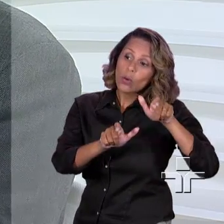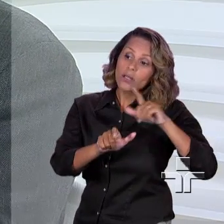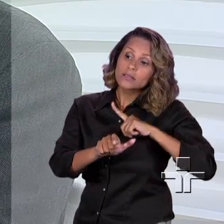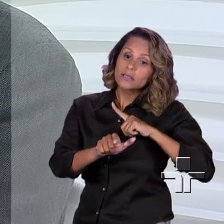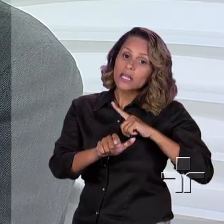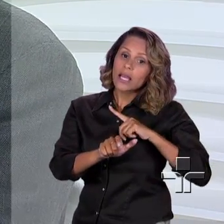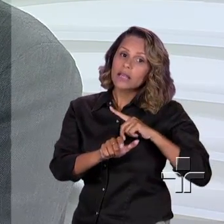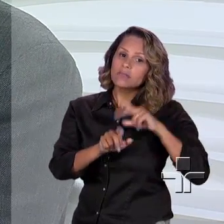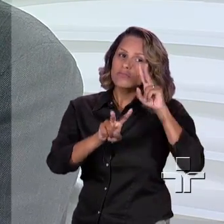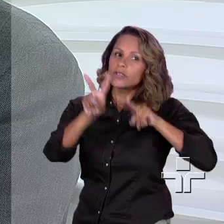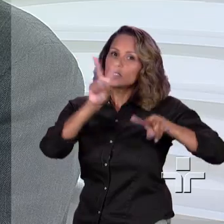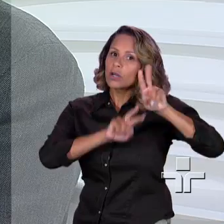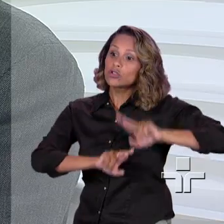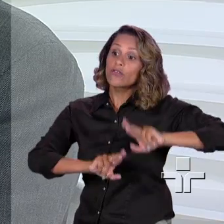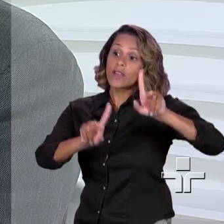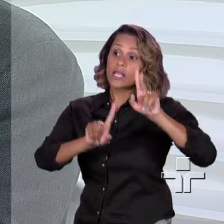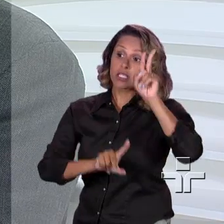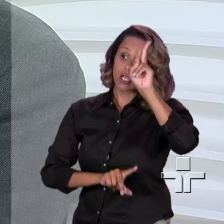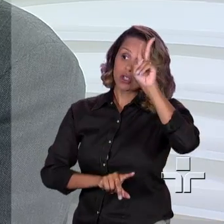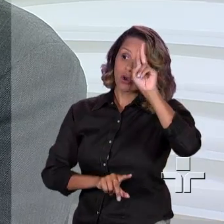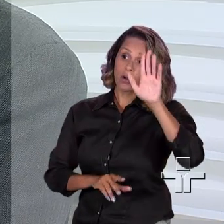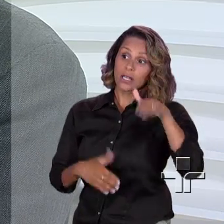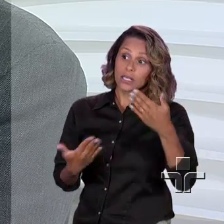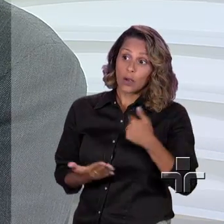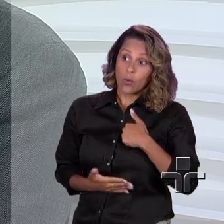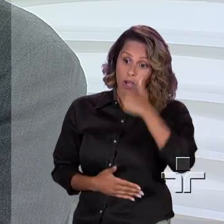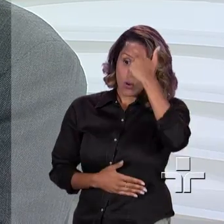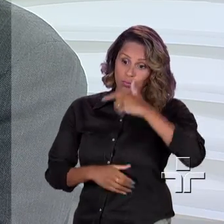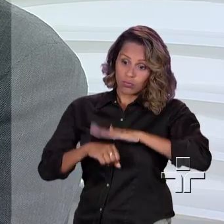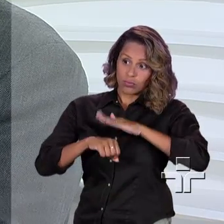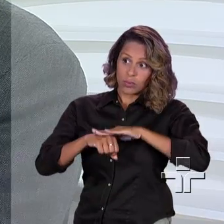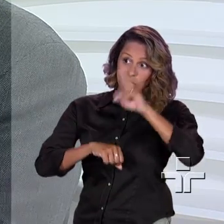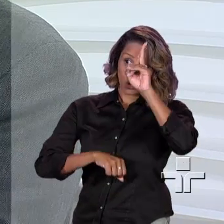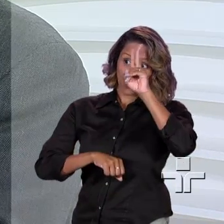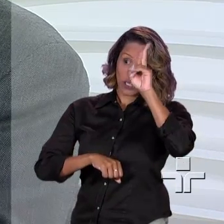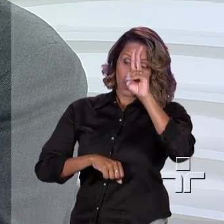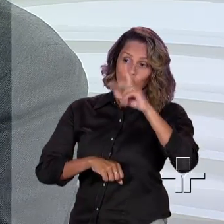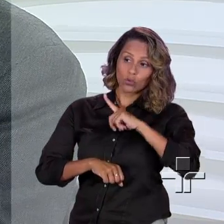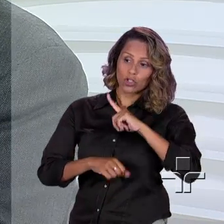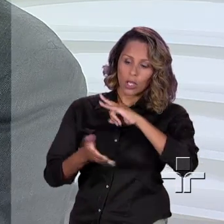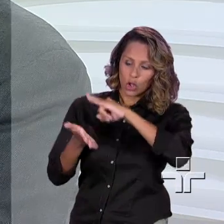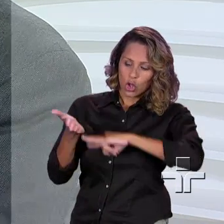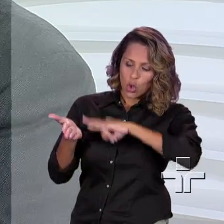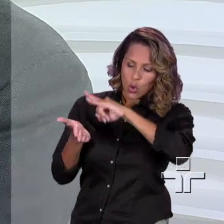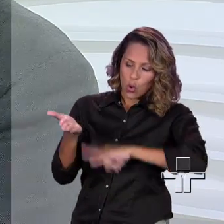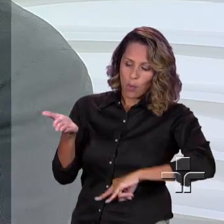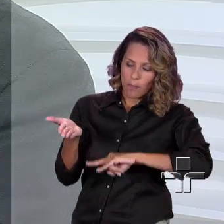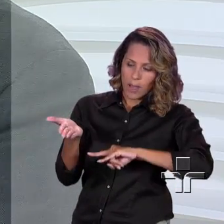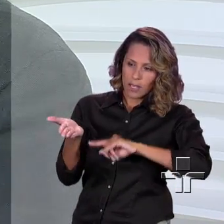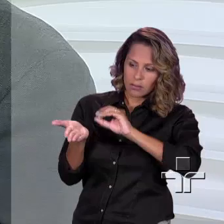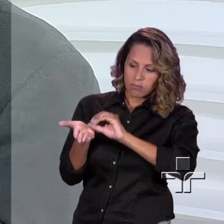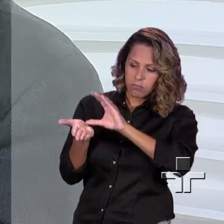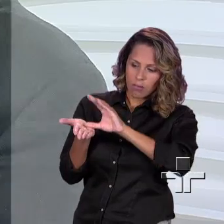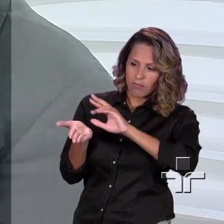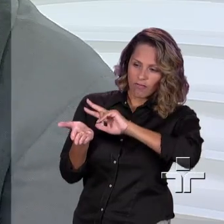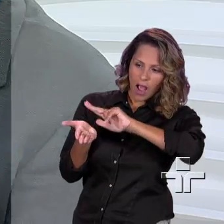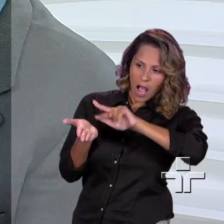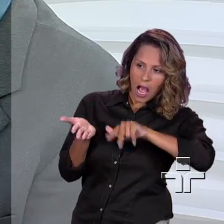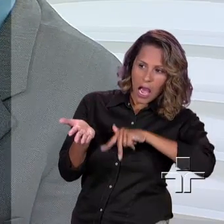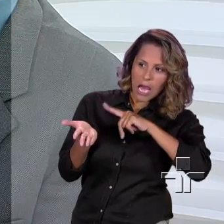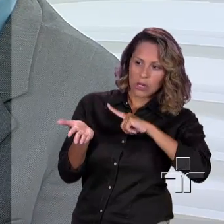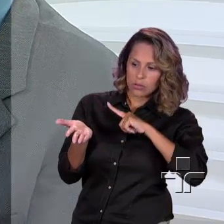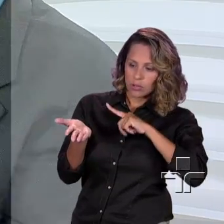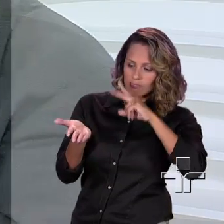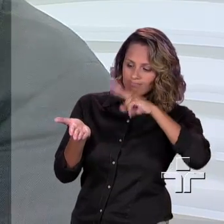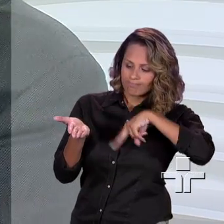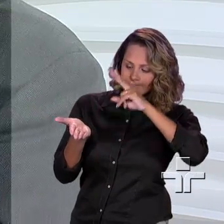era cruzar documentos e memórias para tentar ver qual foi essa complexidade da lembrança